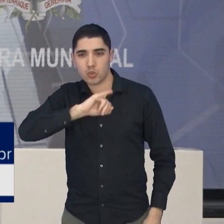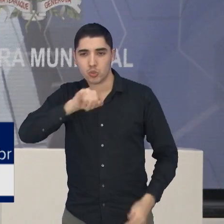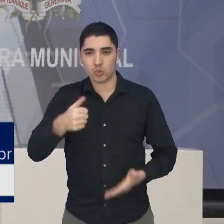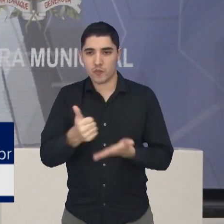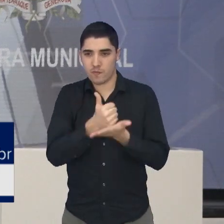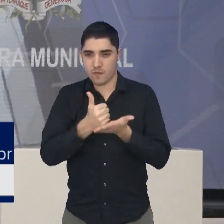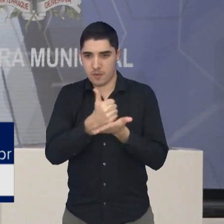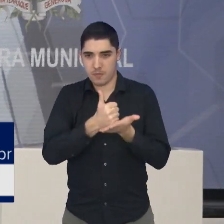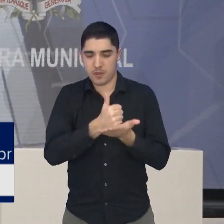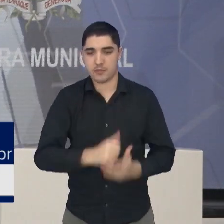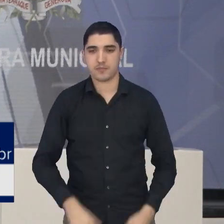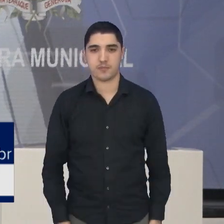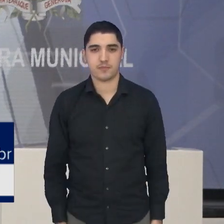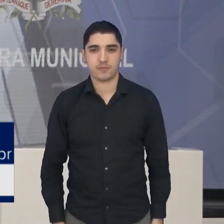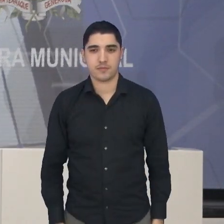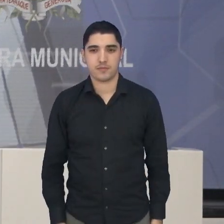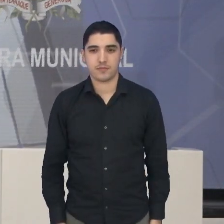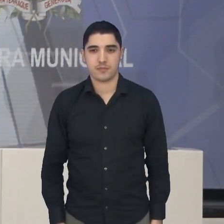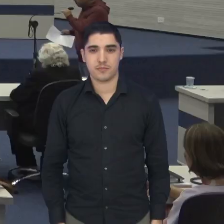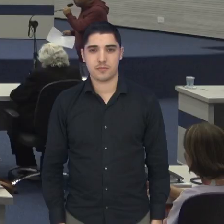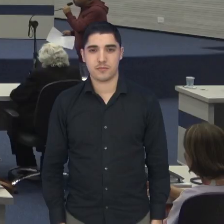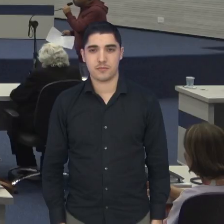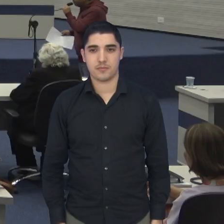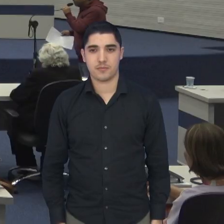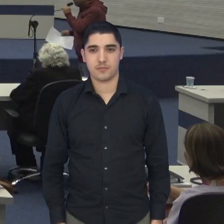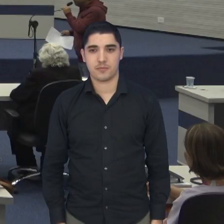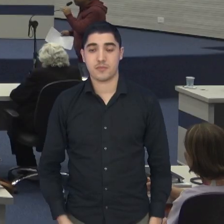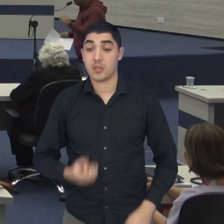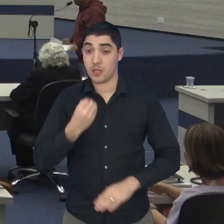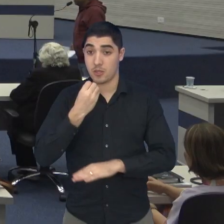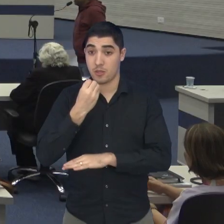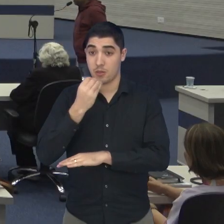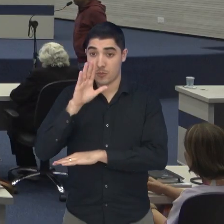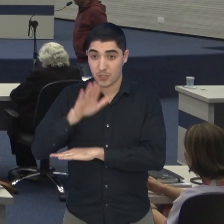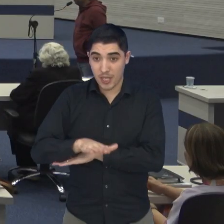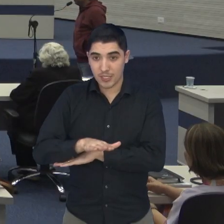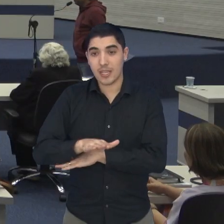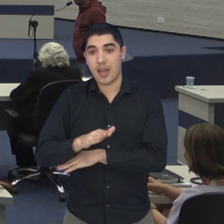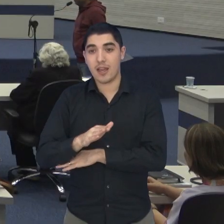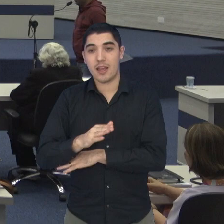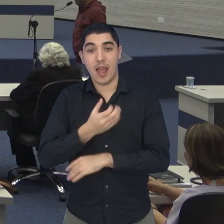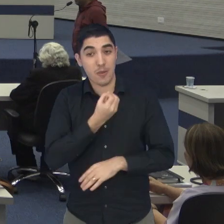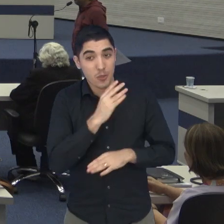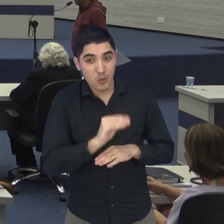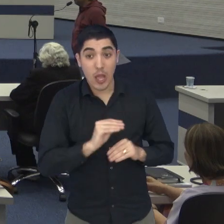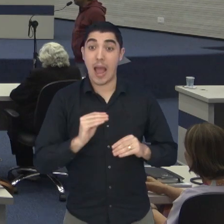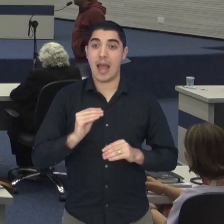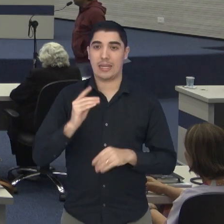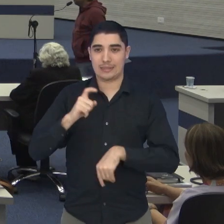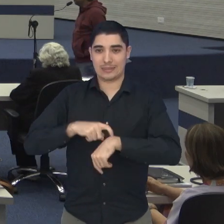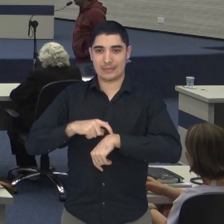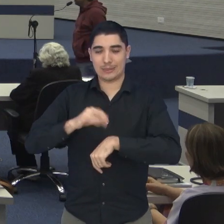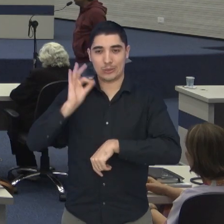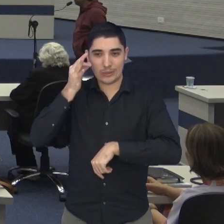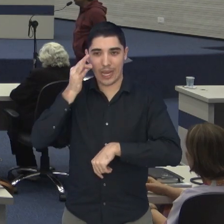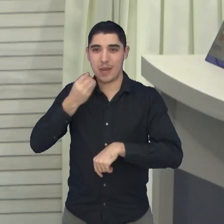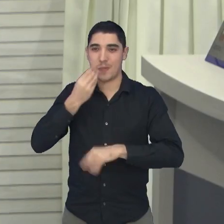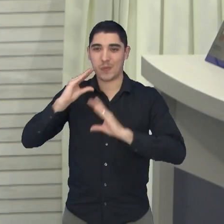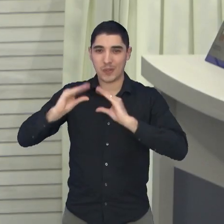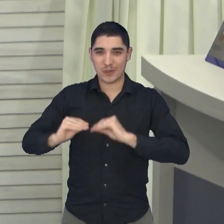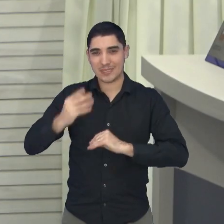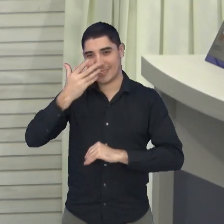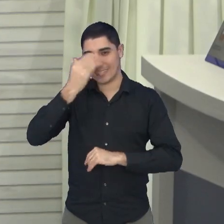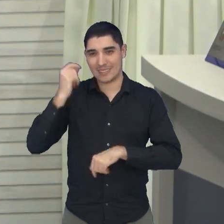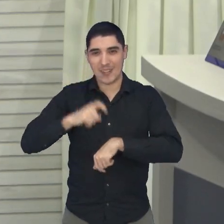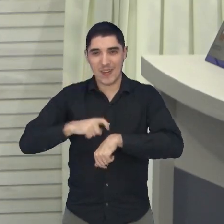Farmácia. Boa tarde. Boa tarde, vereador. Boa noite. Obrigado aí pelo... Boa noite, né? Perdi já a noção do